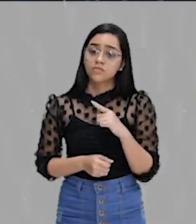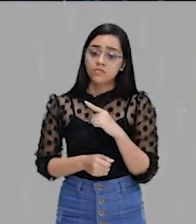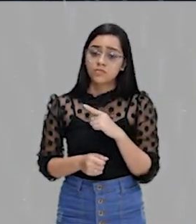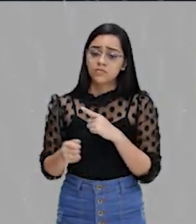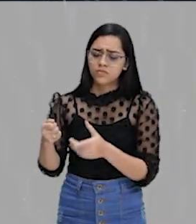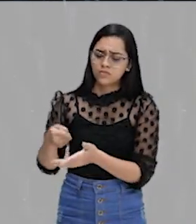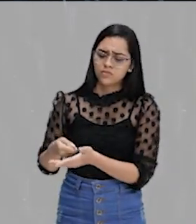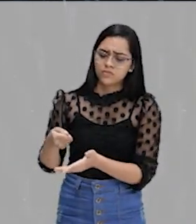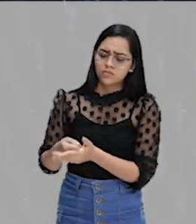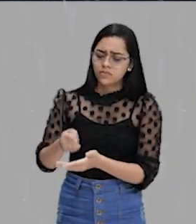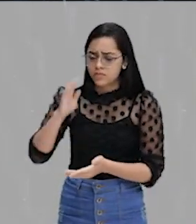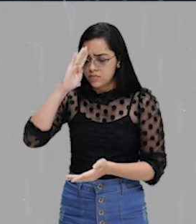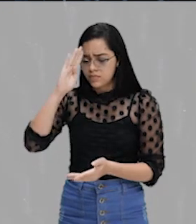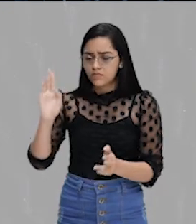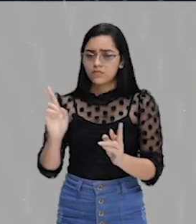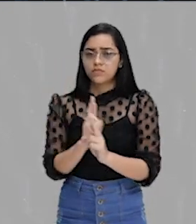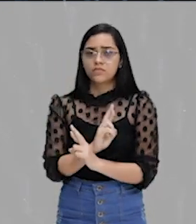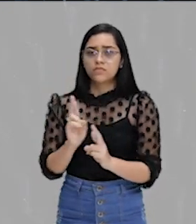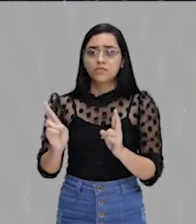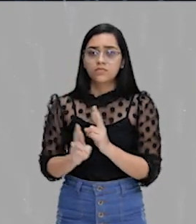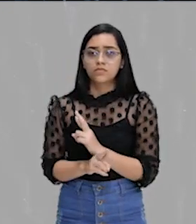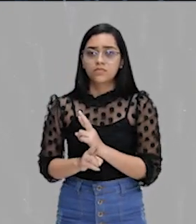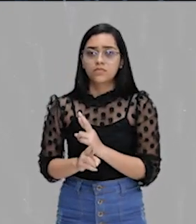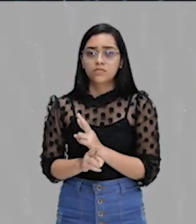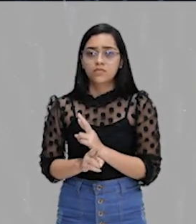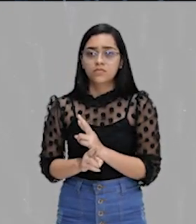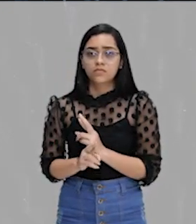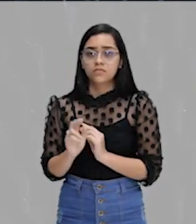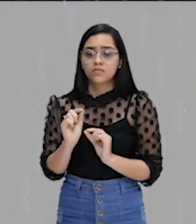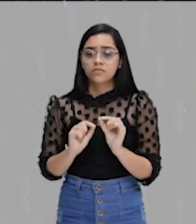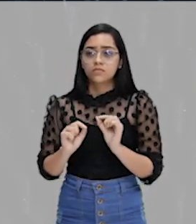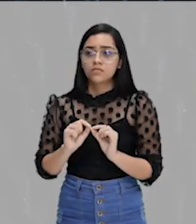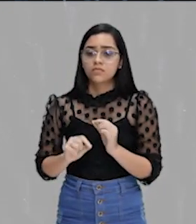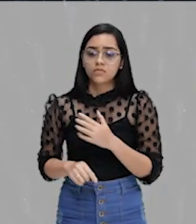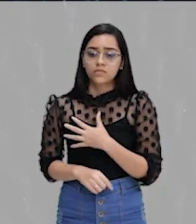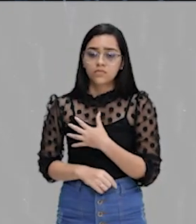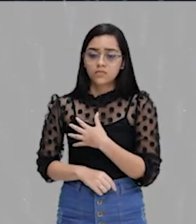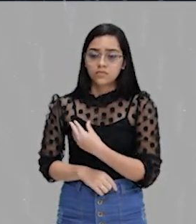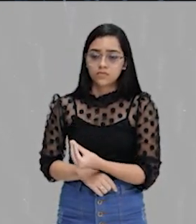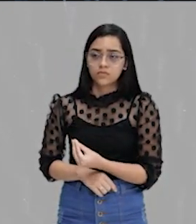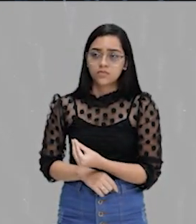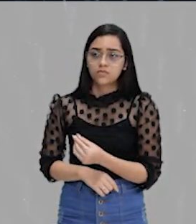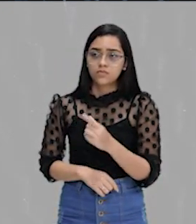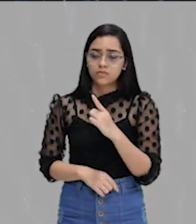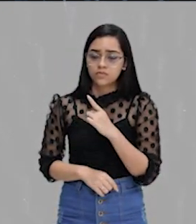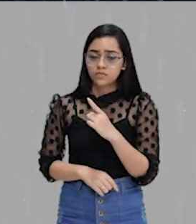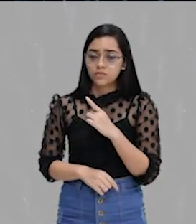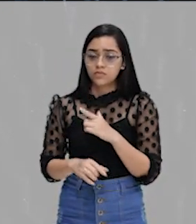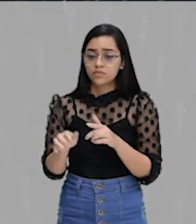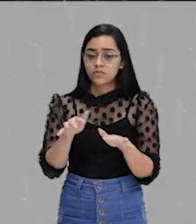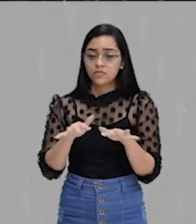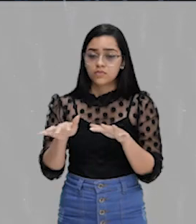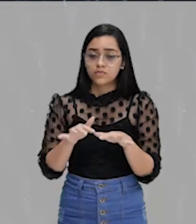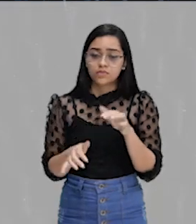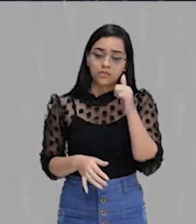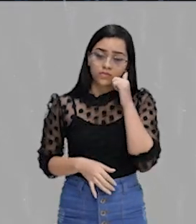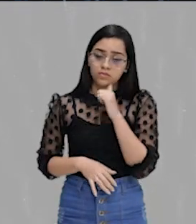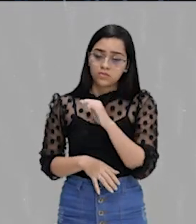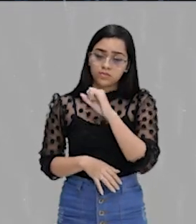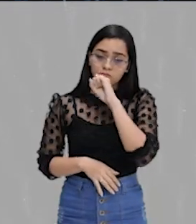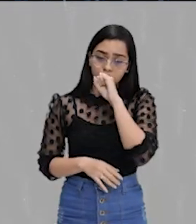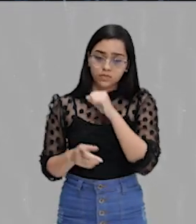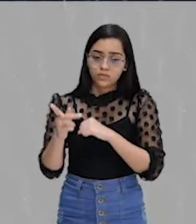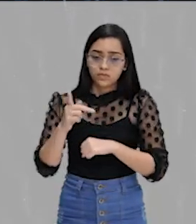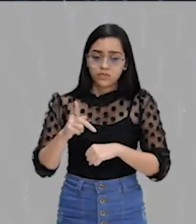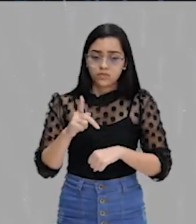autoritarismo, principalmente em relação ao desaparecimento dos seus filhos. É o movimento da mãe das